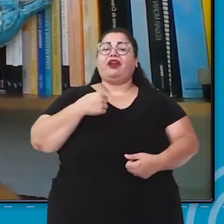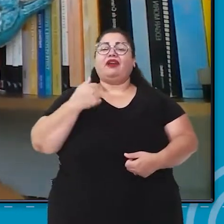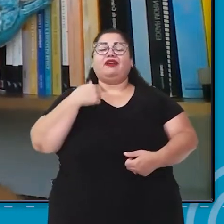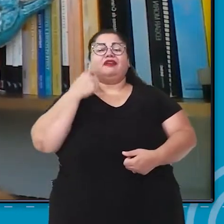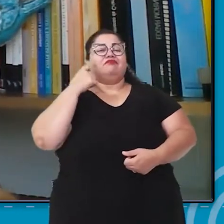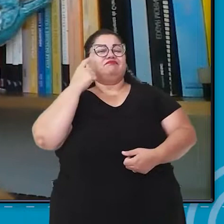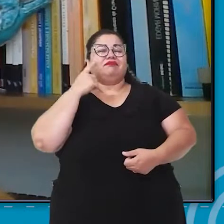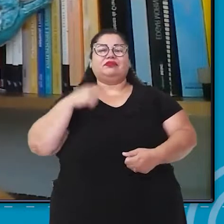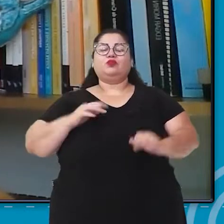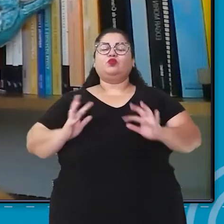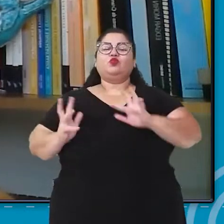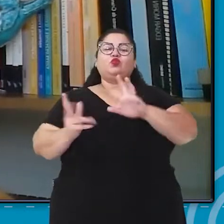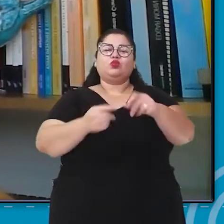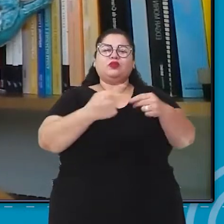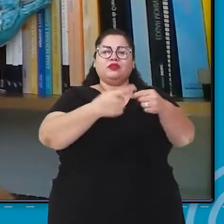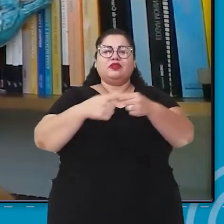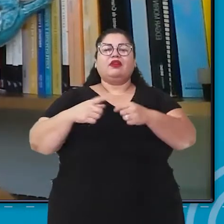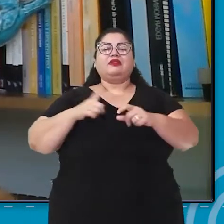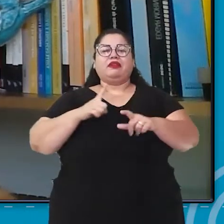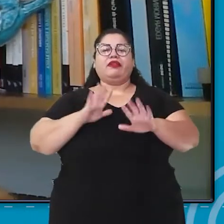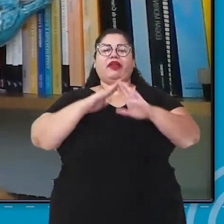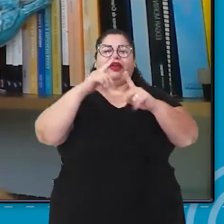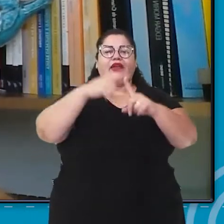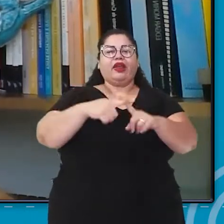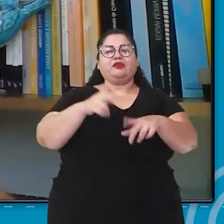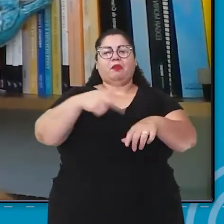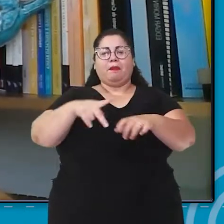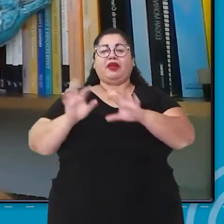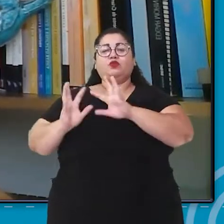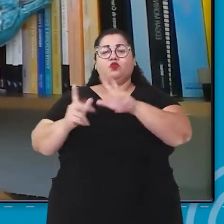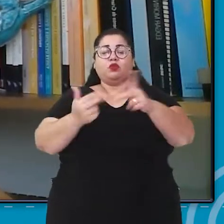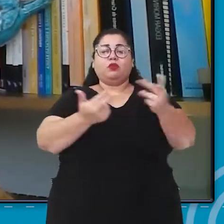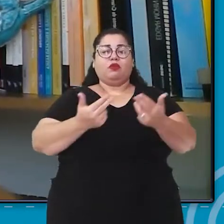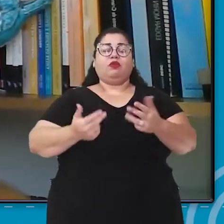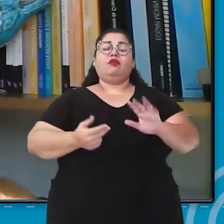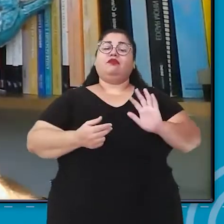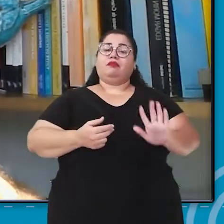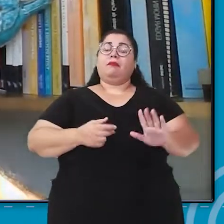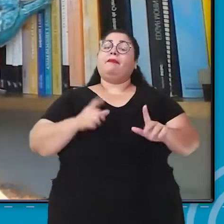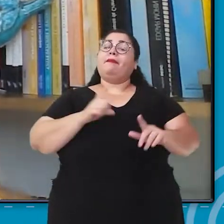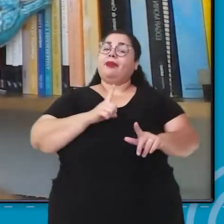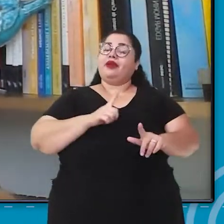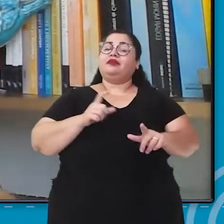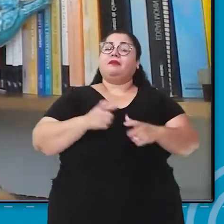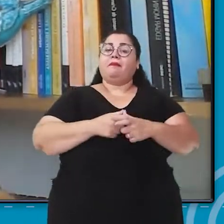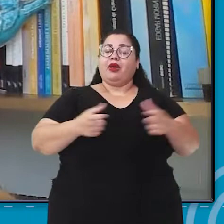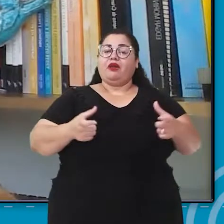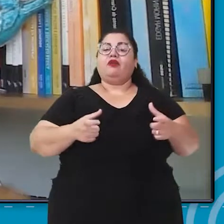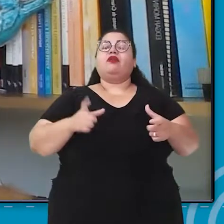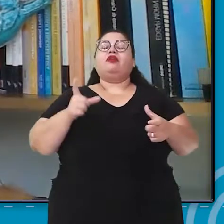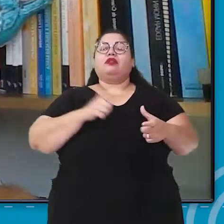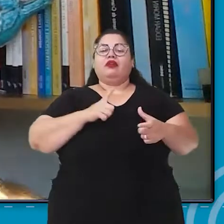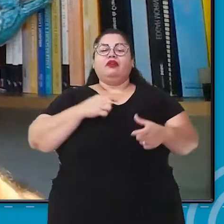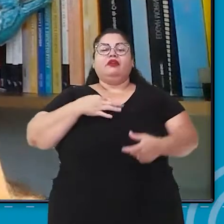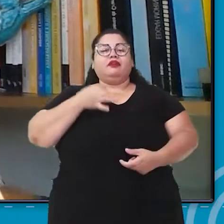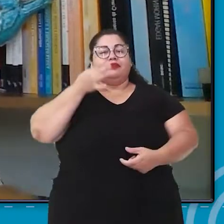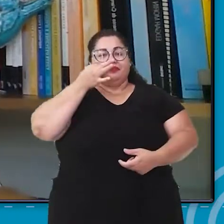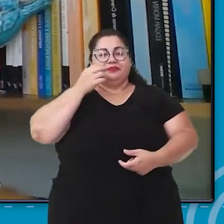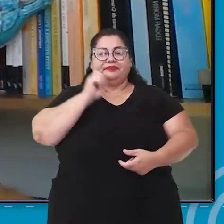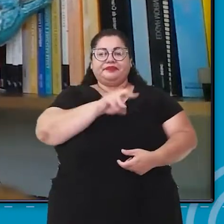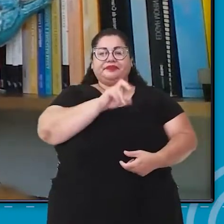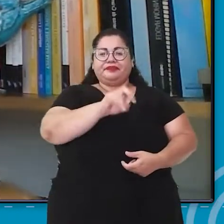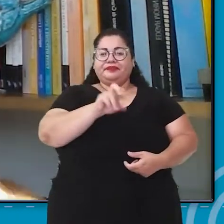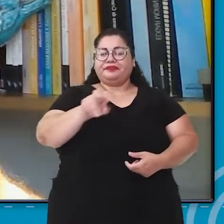eu não sei se em todas as cidades tem uma igreja e uma praça, mas eu posso dizer que, na sua grande maioria, eu tenho